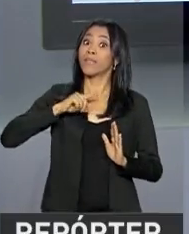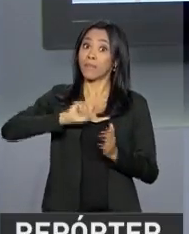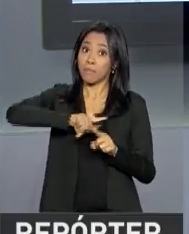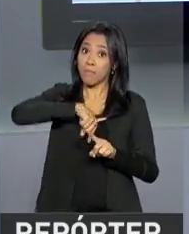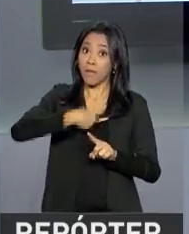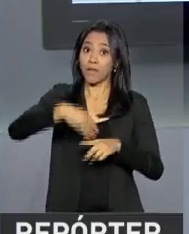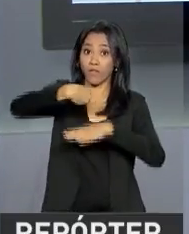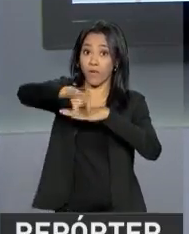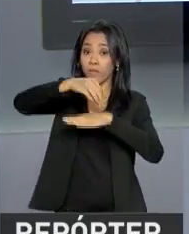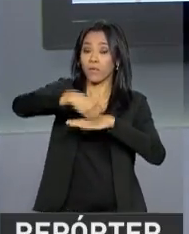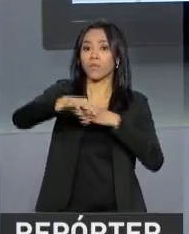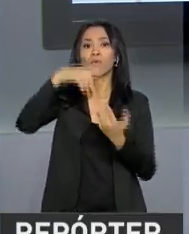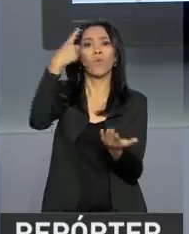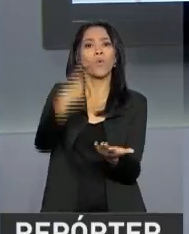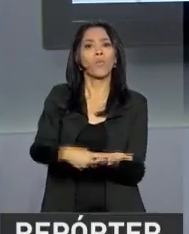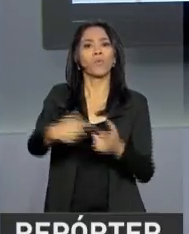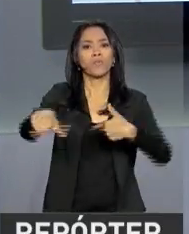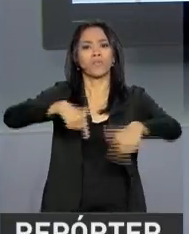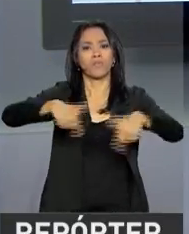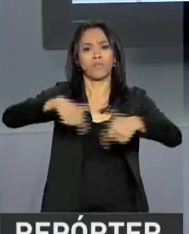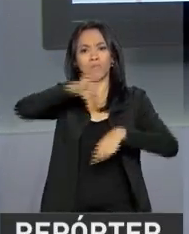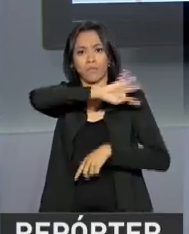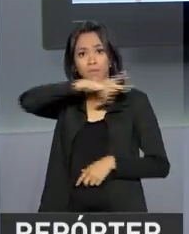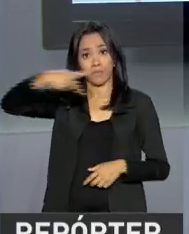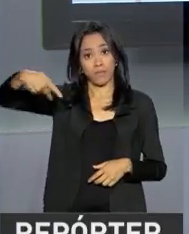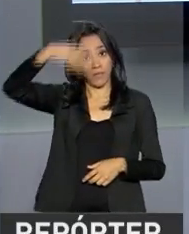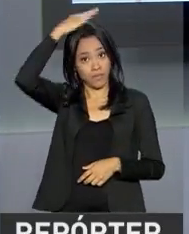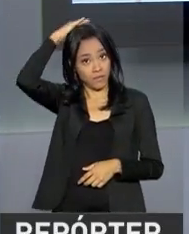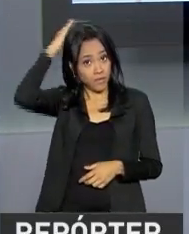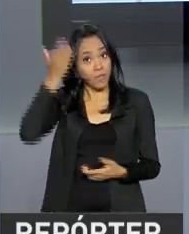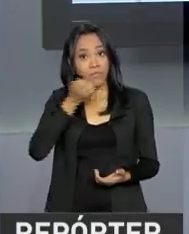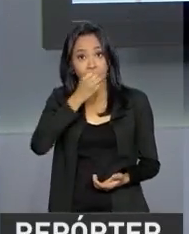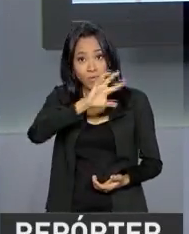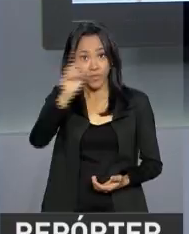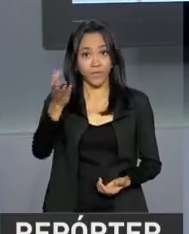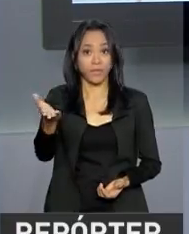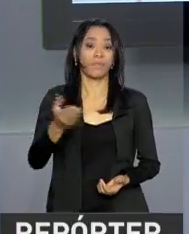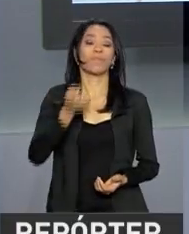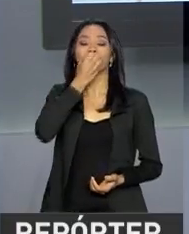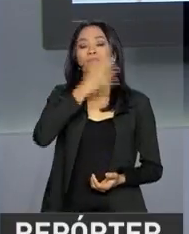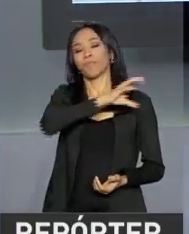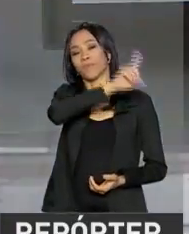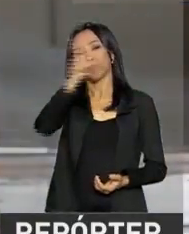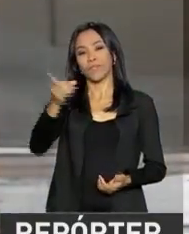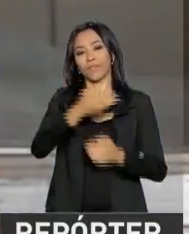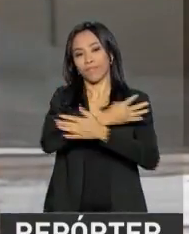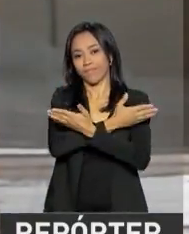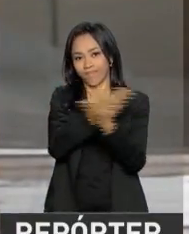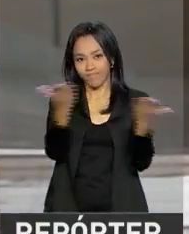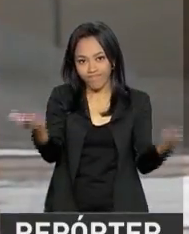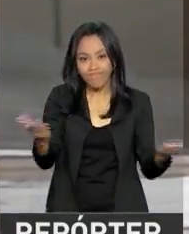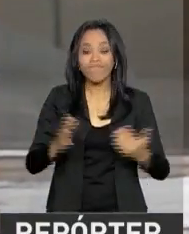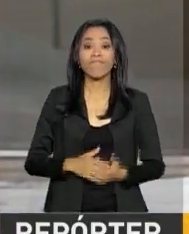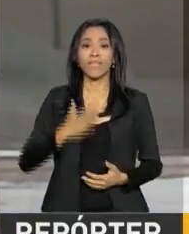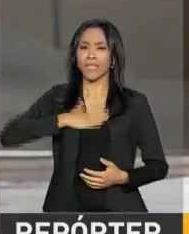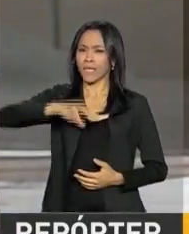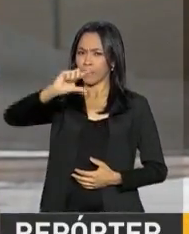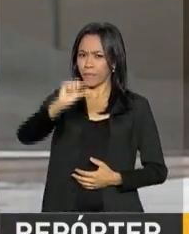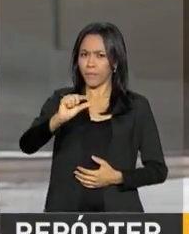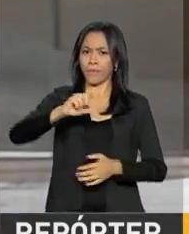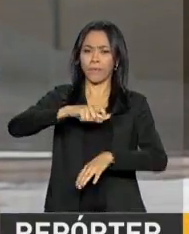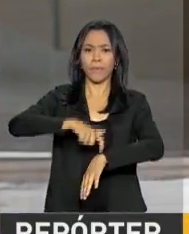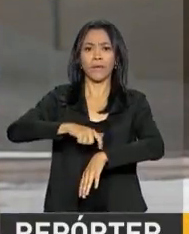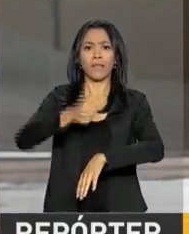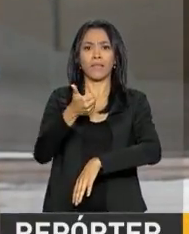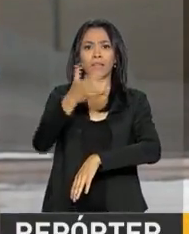de hoje do presidente michel temer lá nem bom dia pra você onde já estava o dia todo olha aí só daqui a pouco às 10 horas da